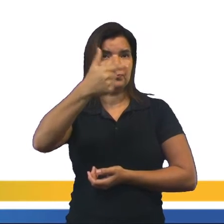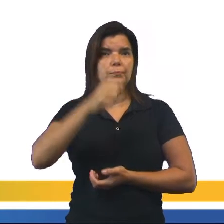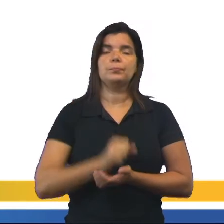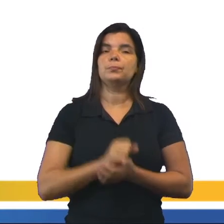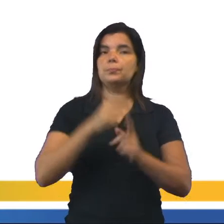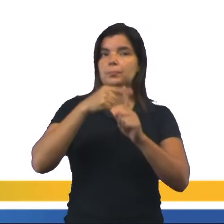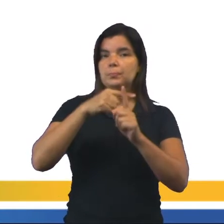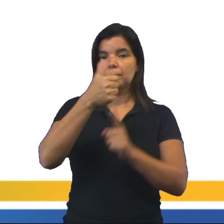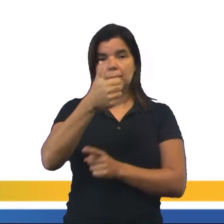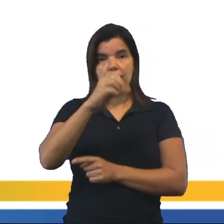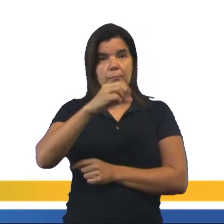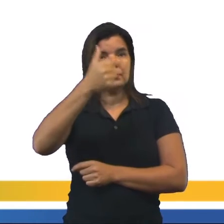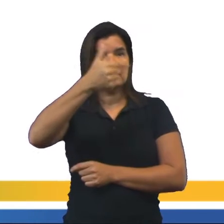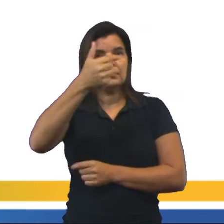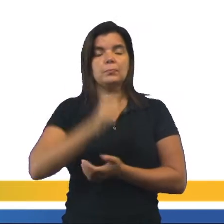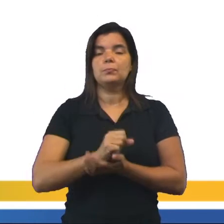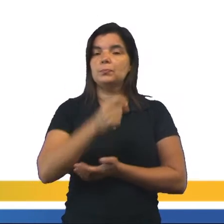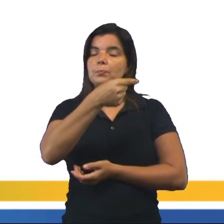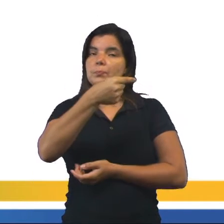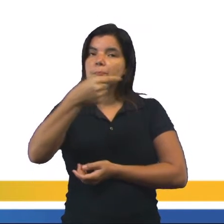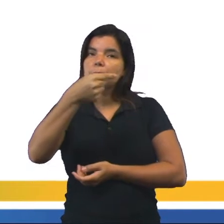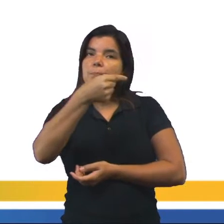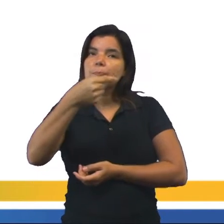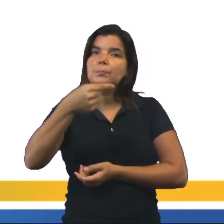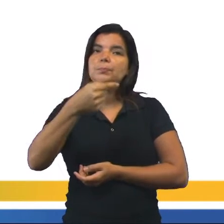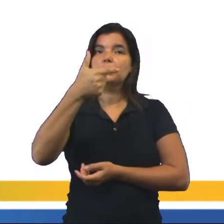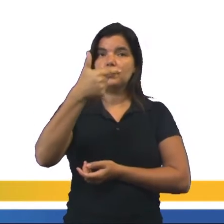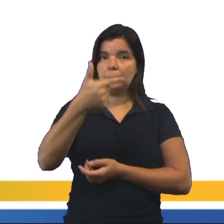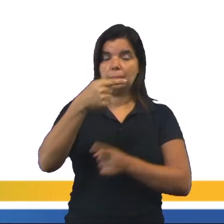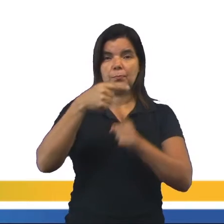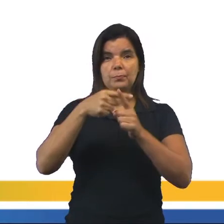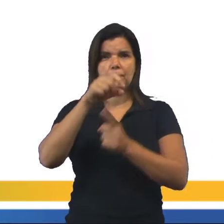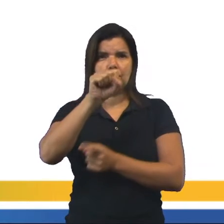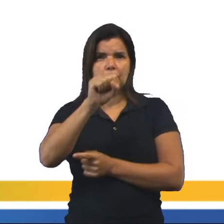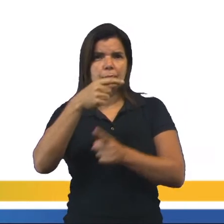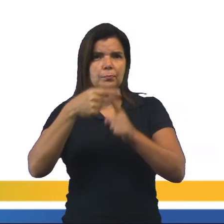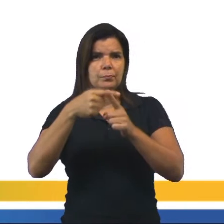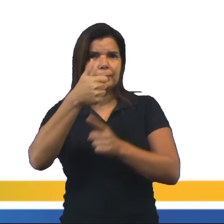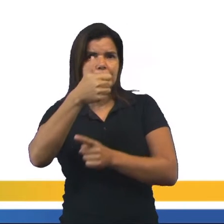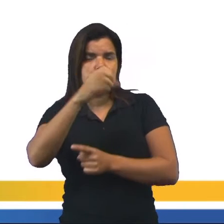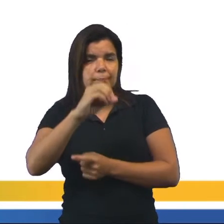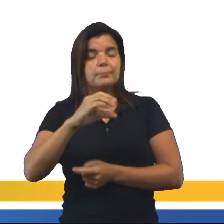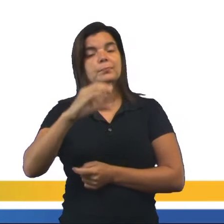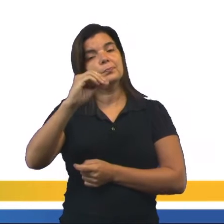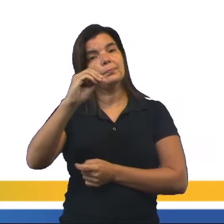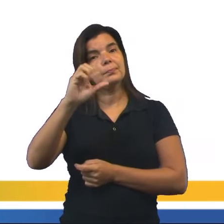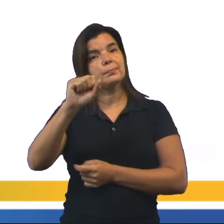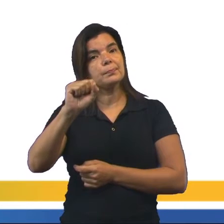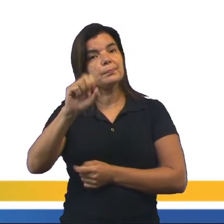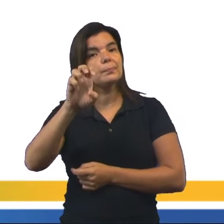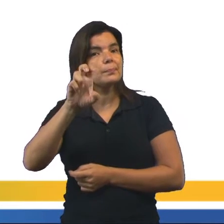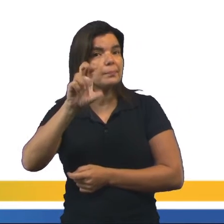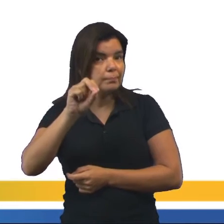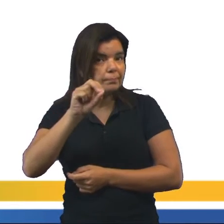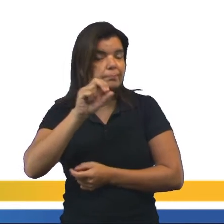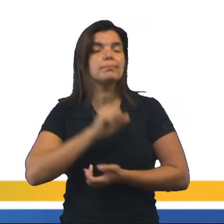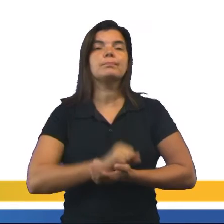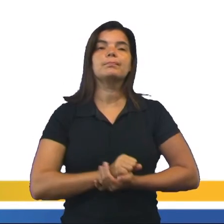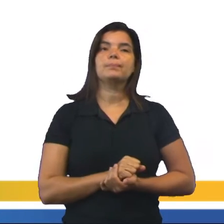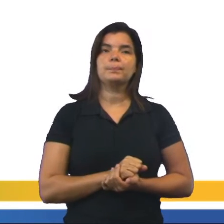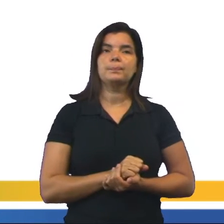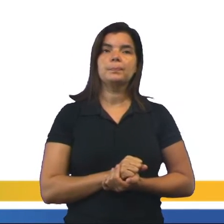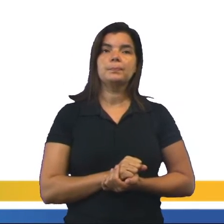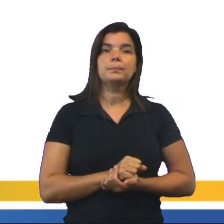quadrado mais 10 ao quadrado menos 2 vezes 8 vezes 10 vezes o cosseno de 50